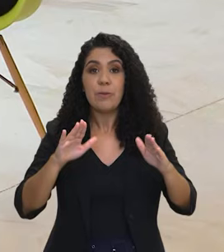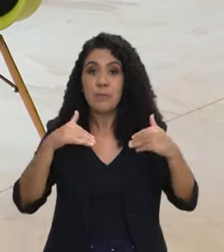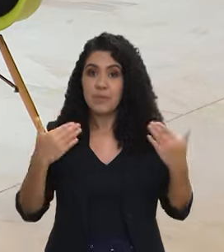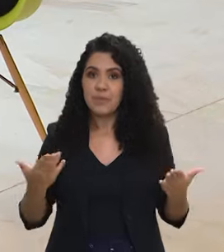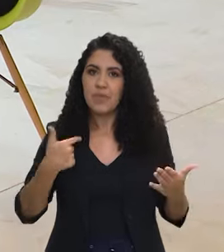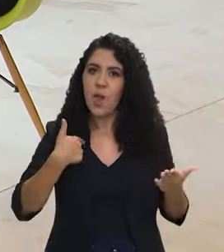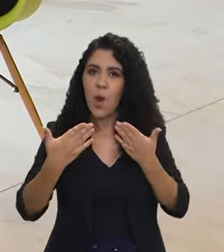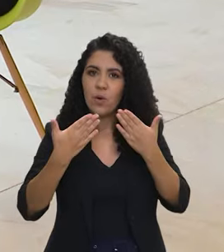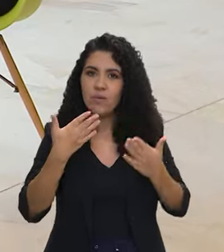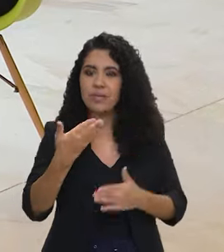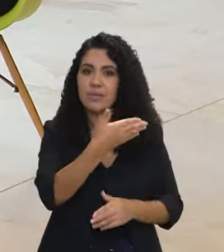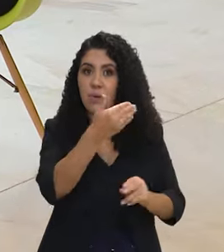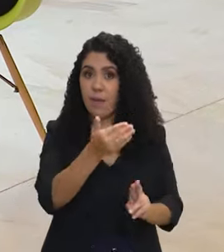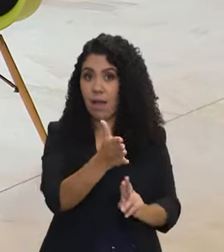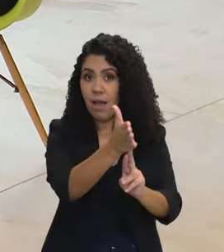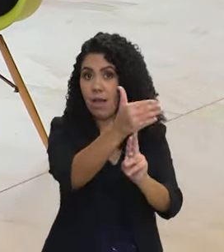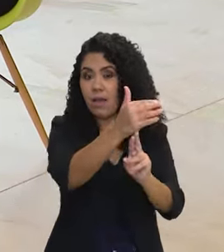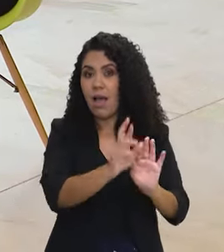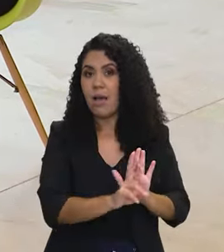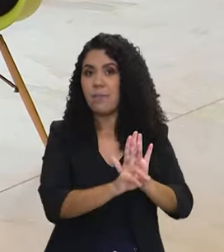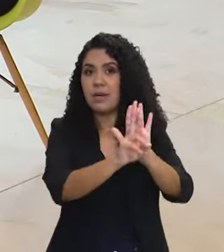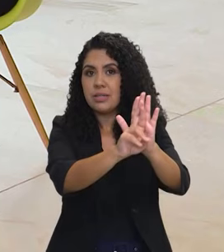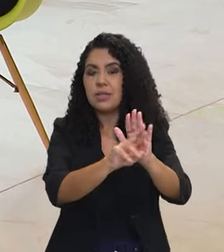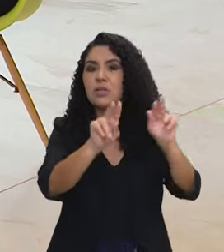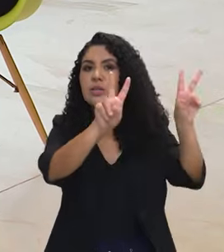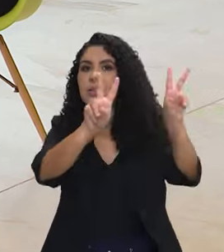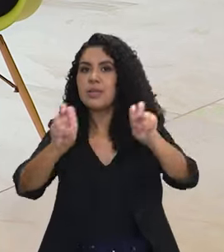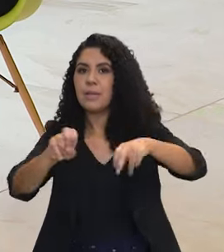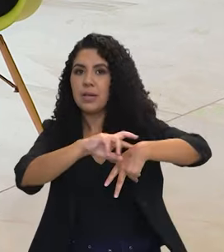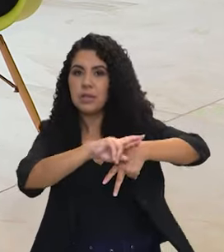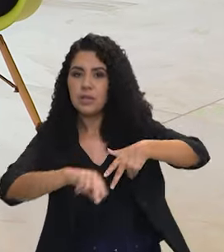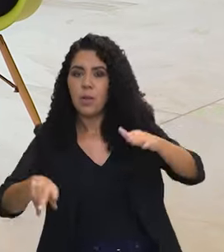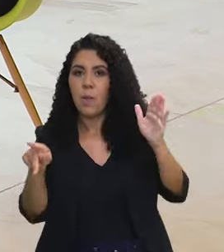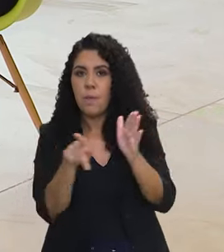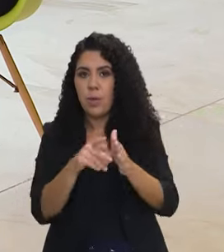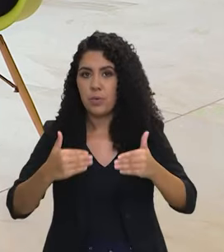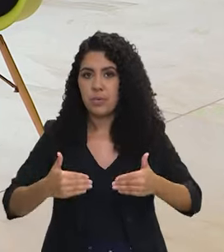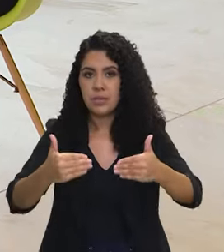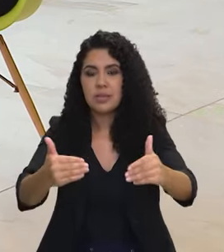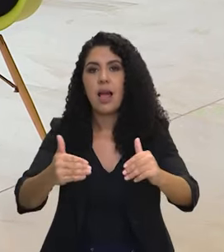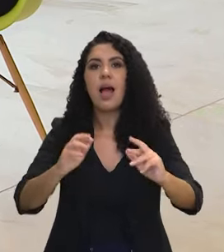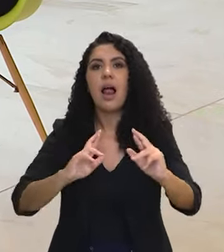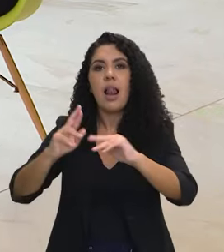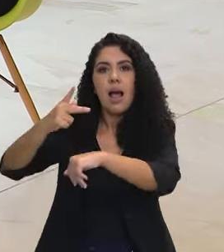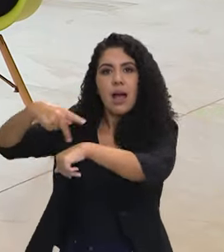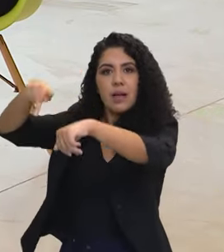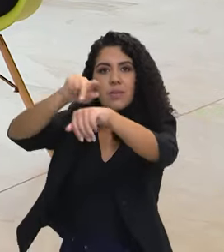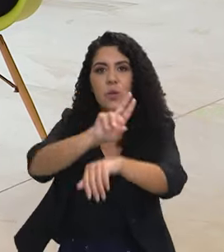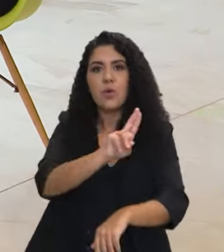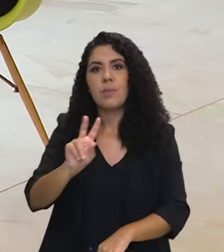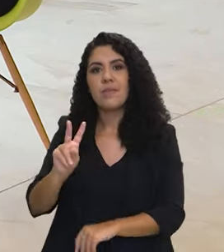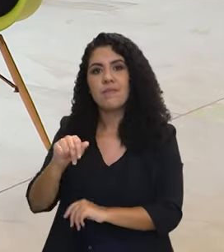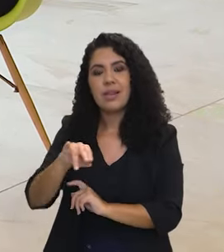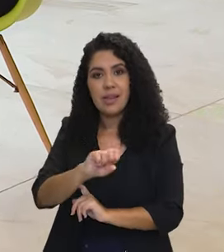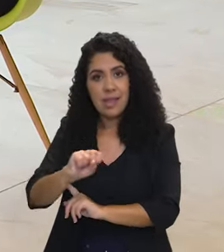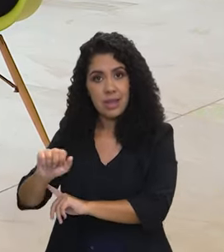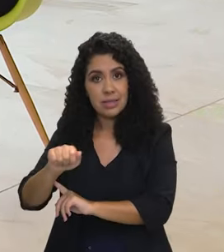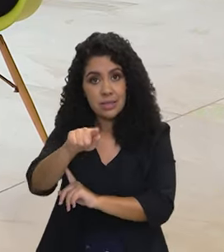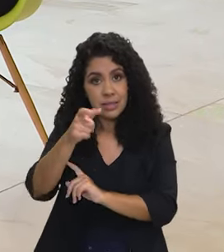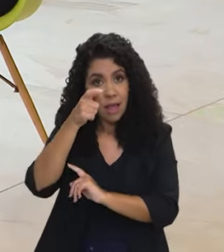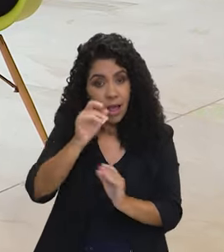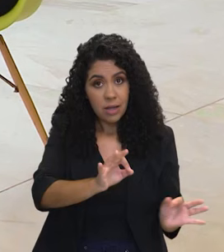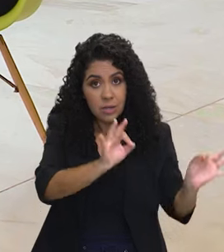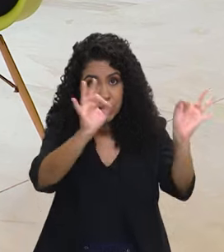obrigada. Bom, essa foi a minha conversa com a alta representante para temas de gênero do Ministério das Relações Exteriores, Vanessa Dolce de